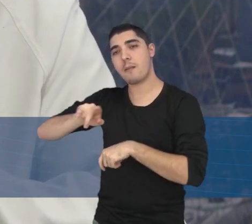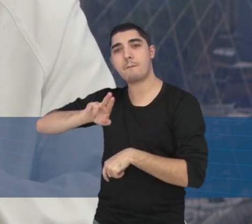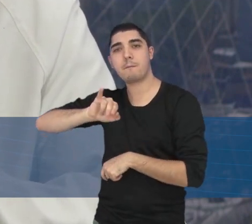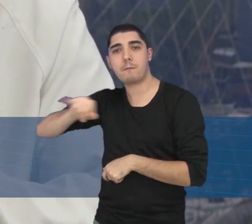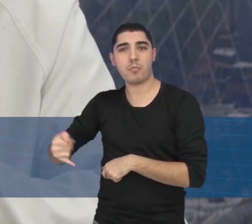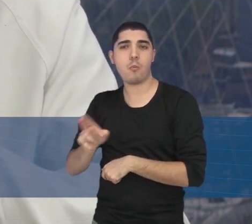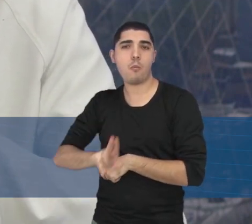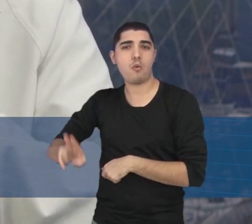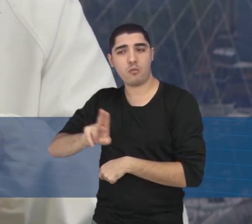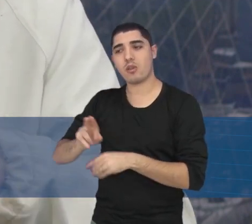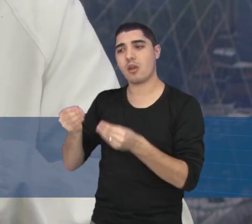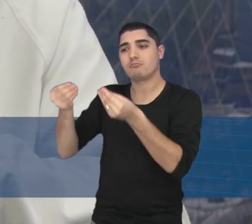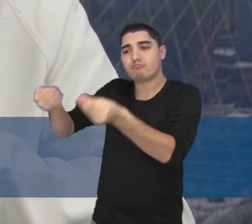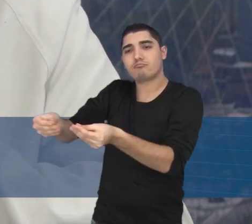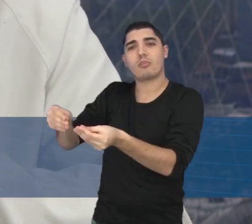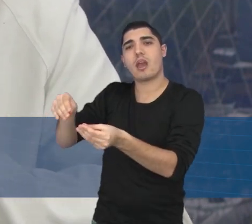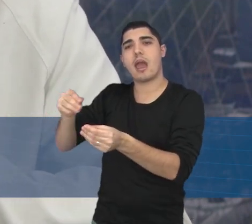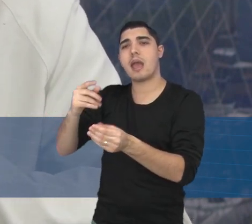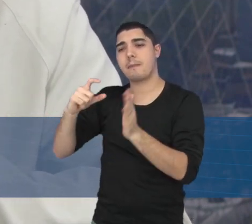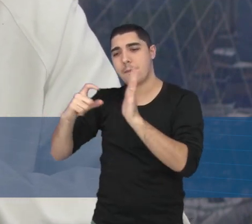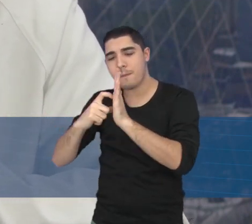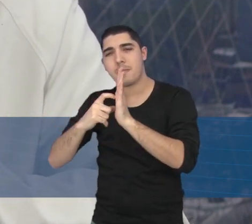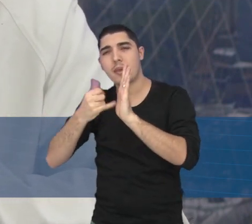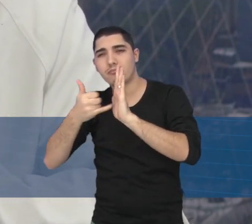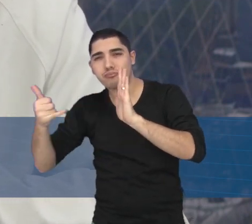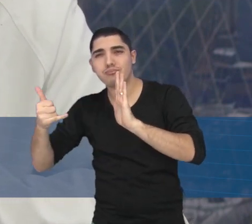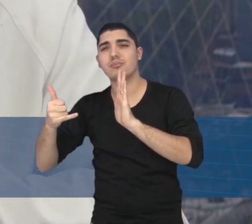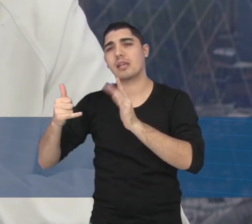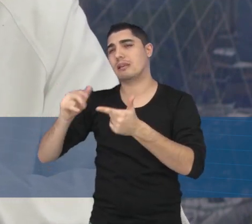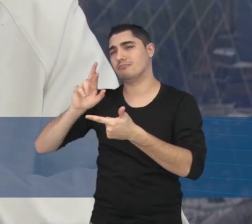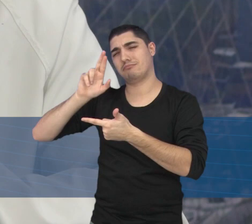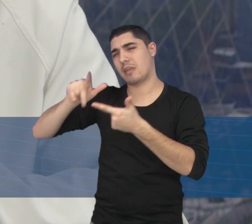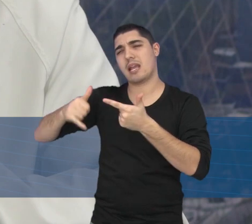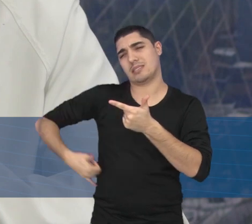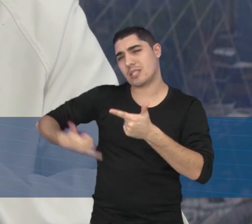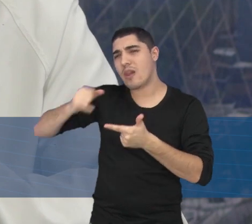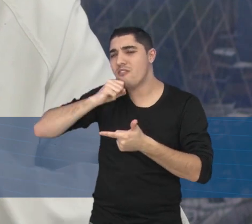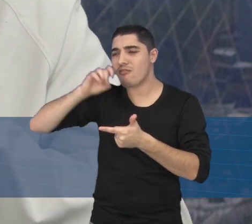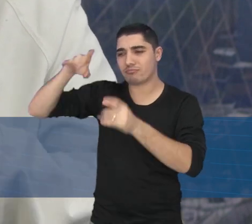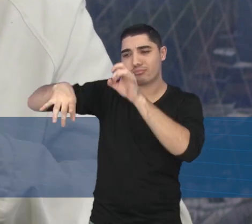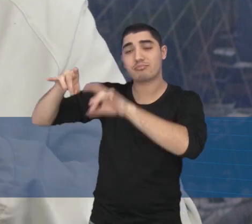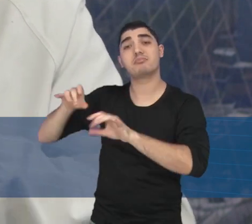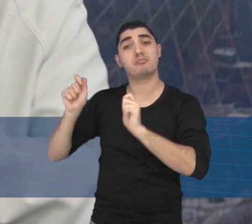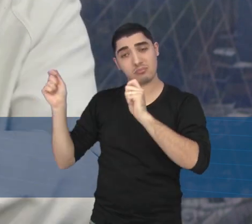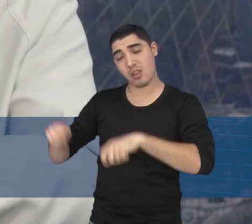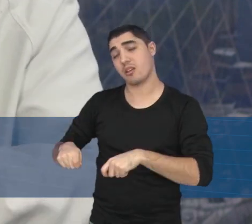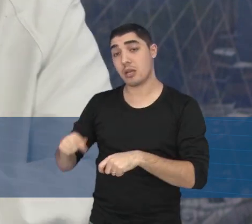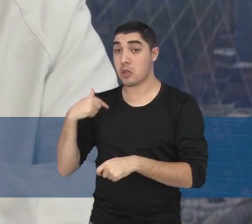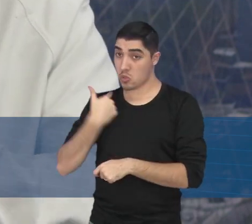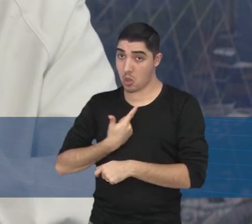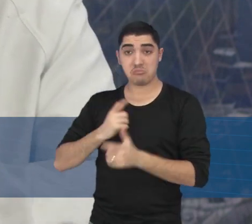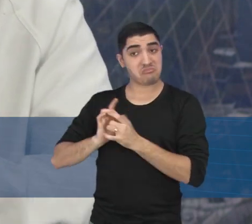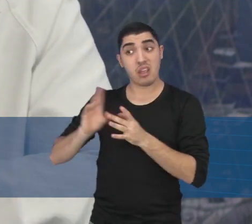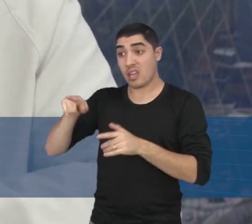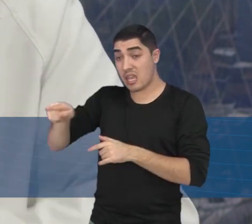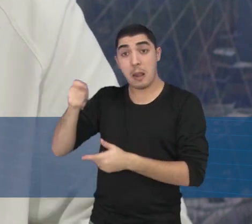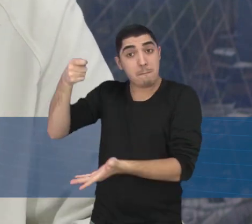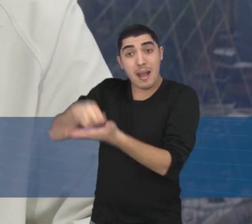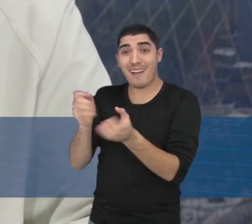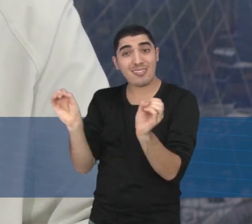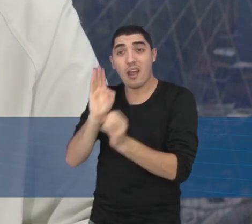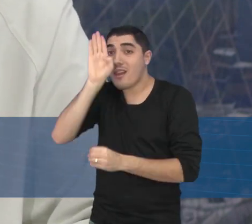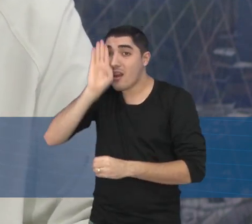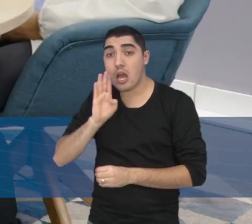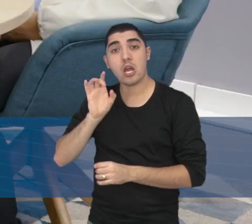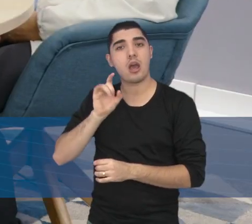pilhas e baterias. Então, em ambientes maiores, onde tem um movimento maior, a gente também está à disposição de fazer isso e sem custo nenhum.